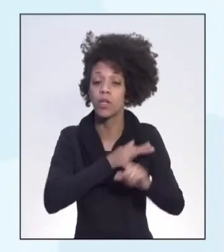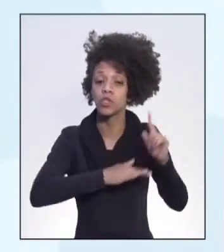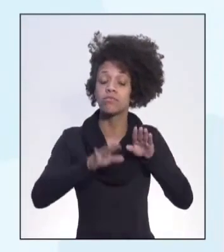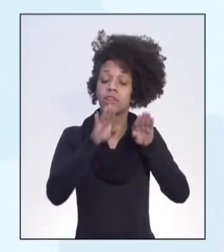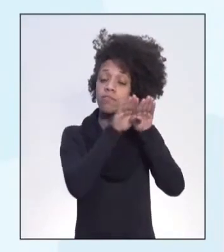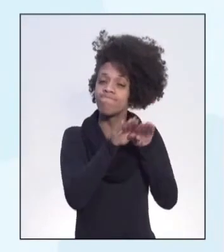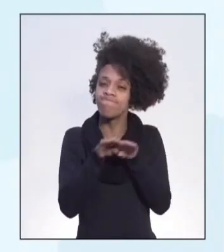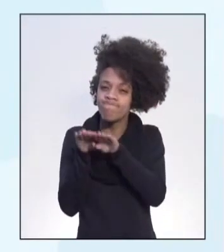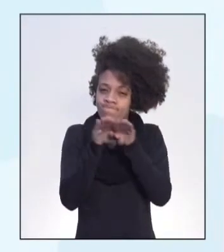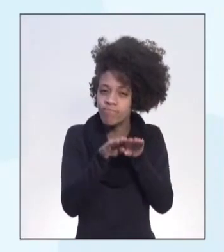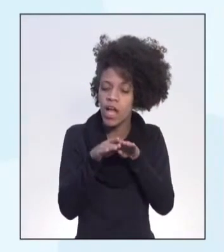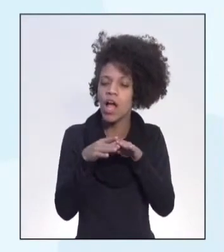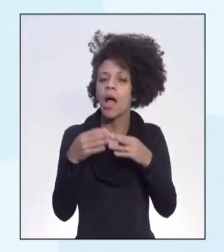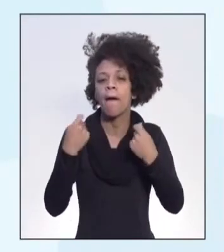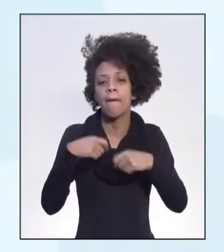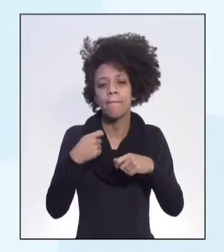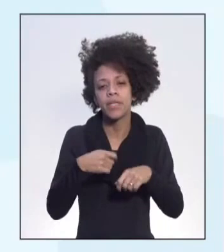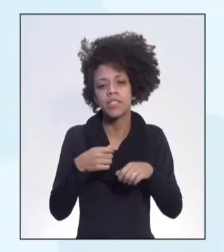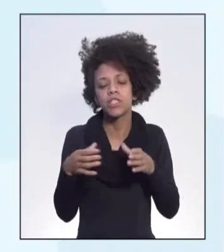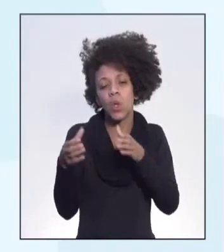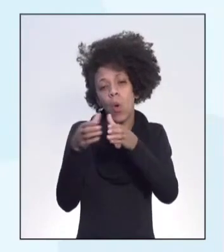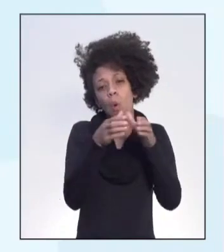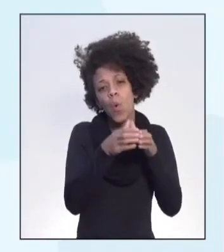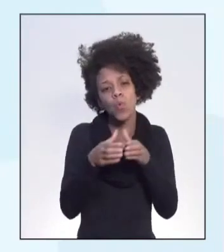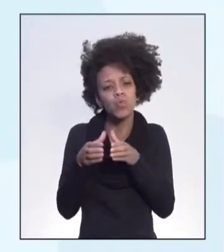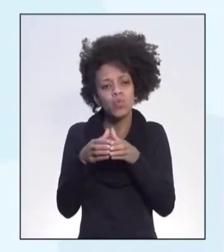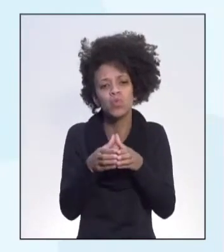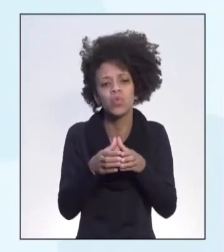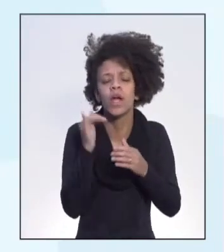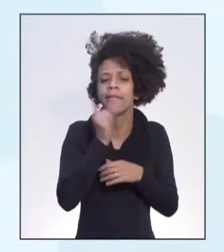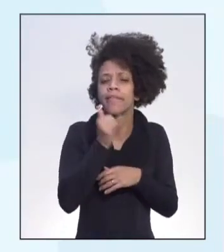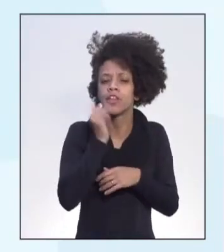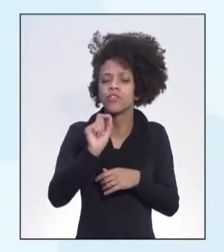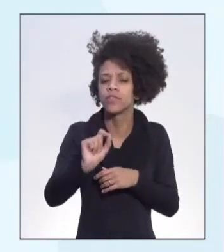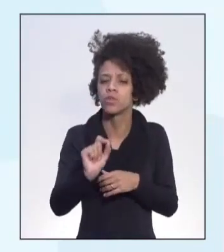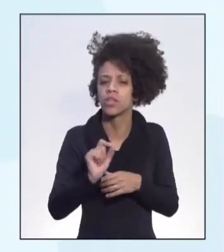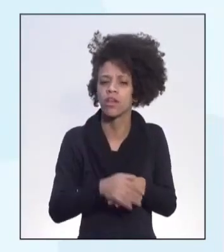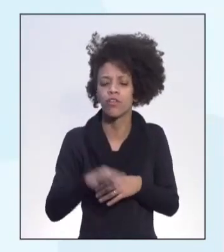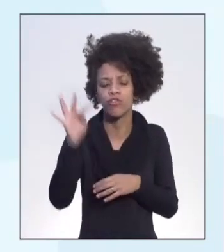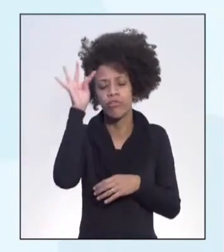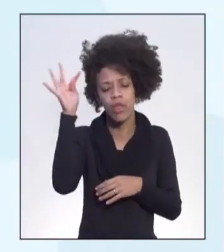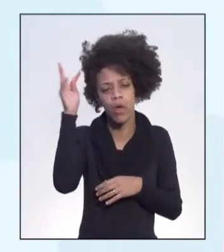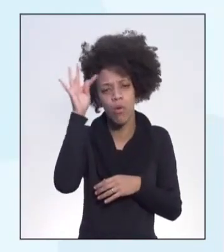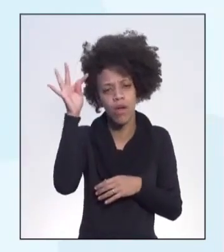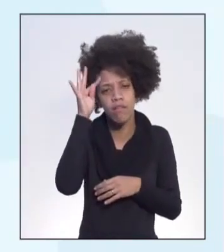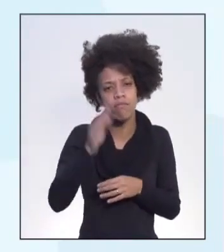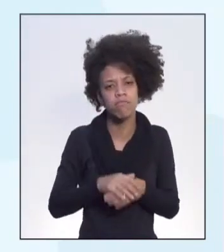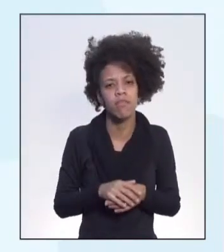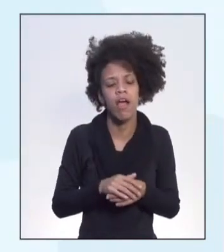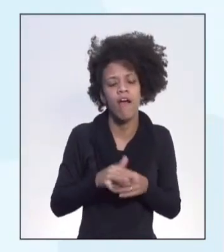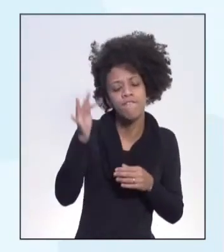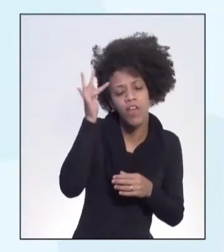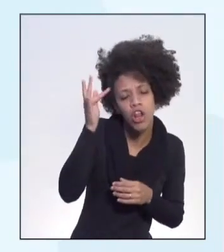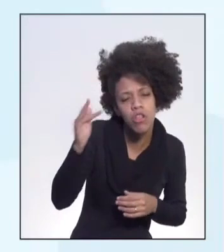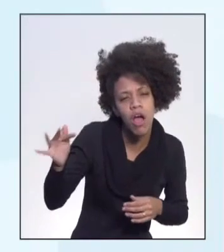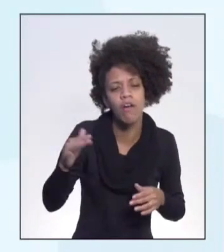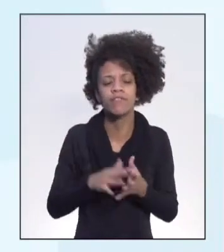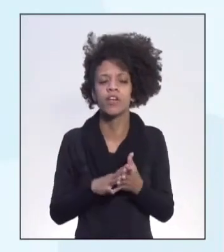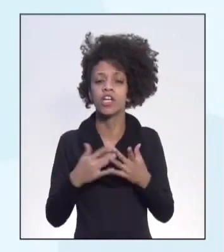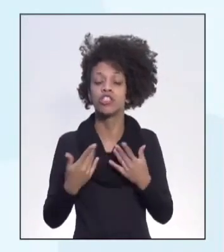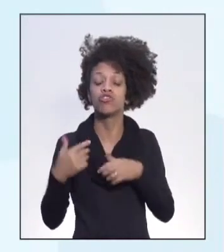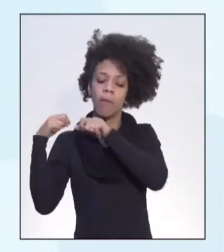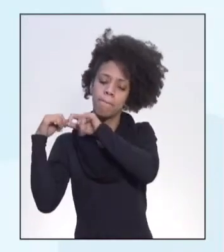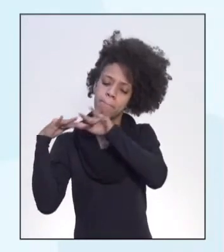justa, faz parte de um conjunto de narrativas, né, de teorias filosóficas, de